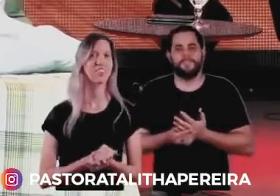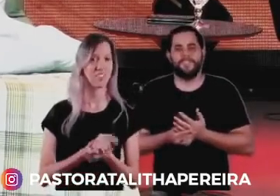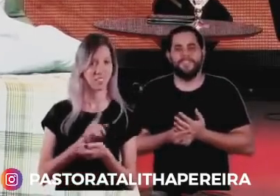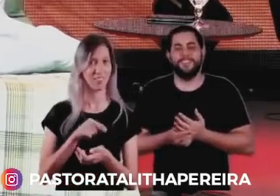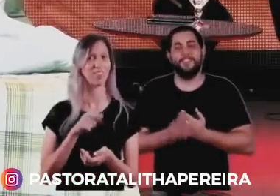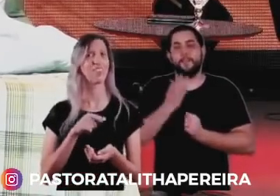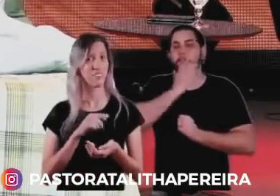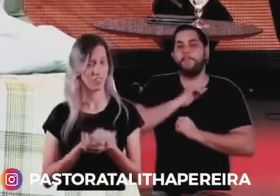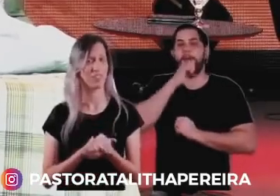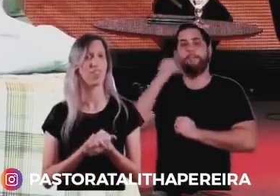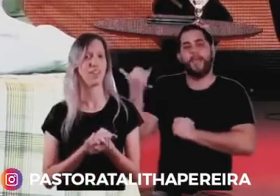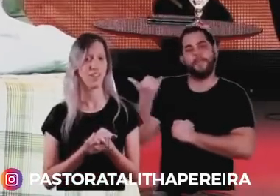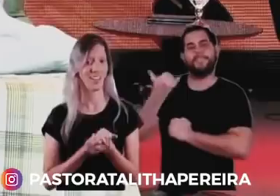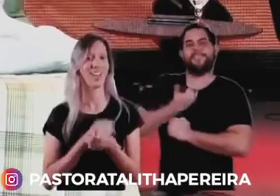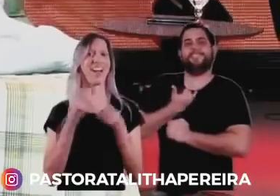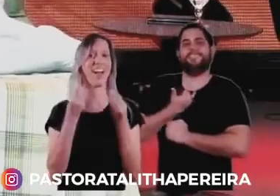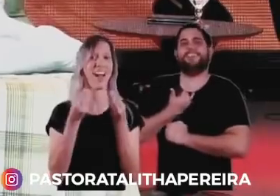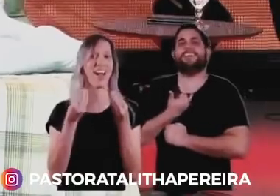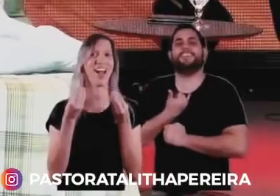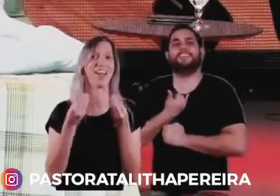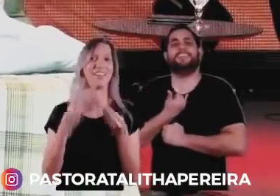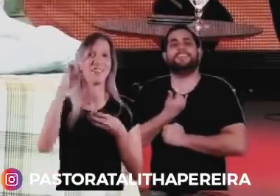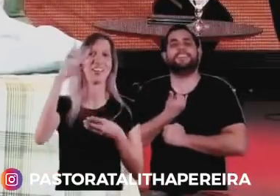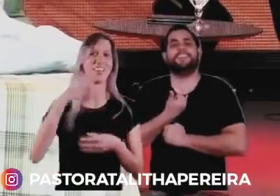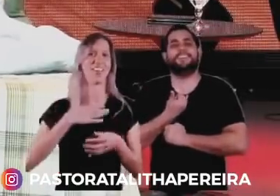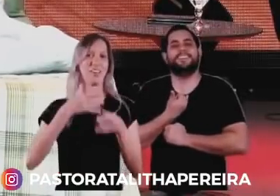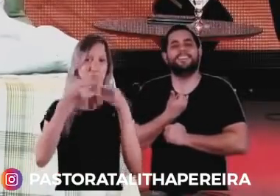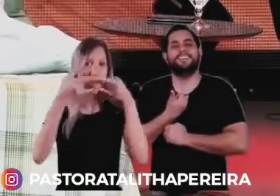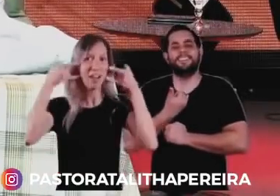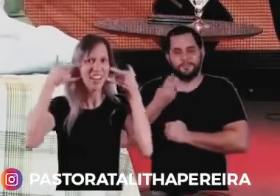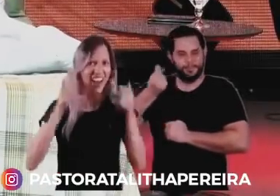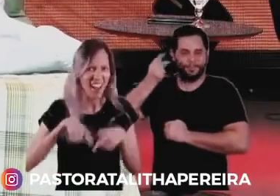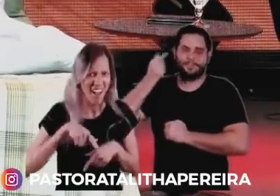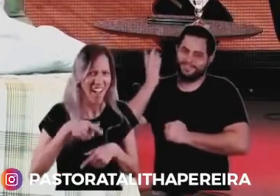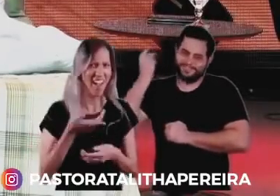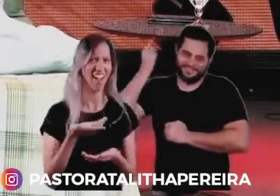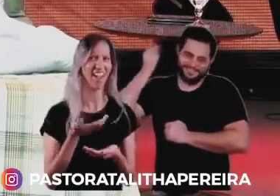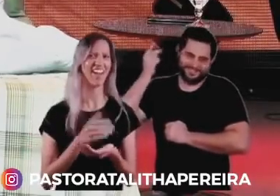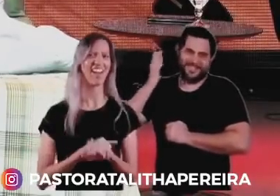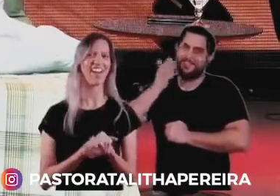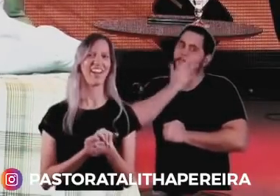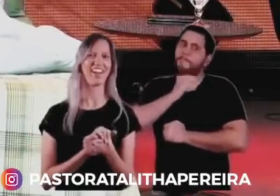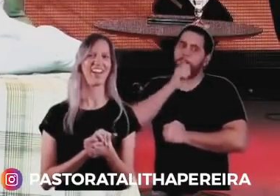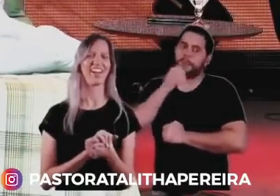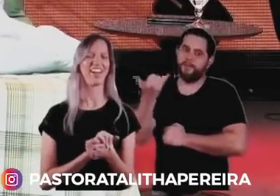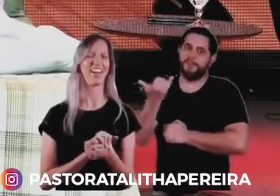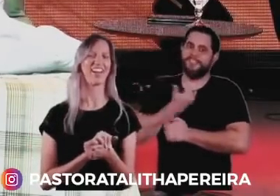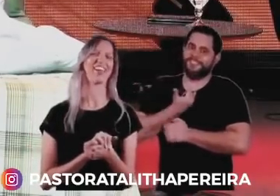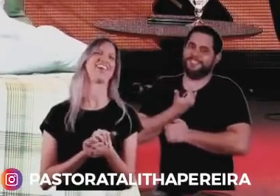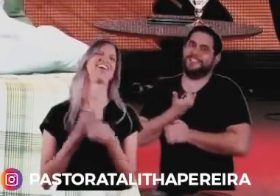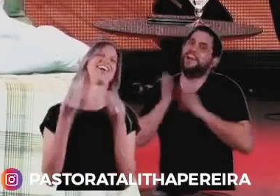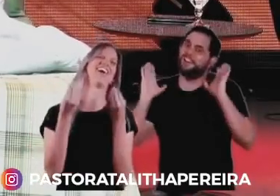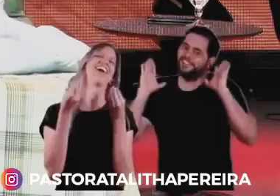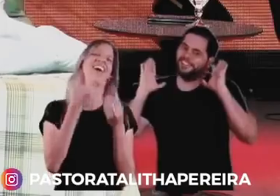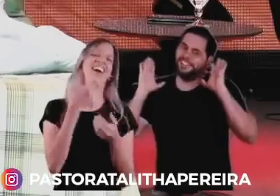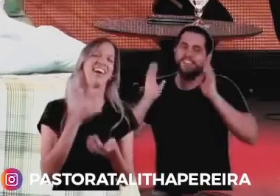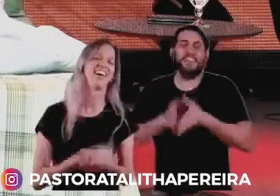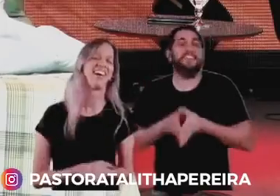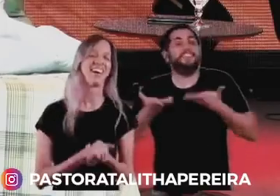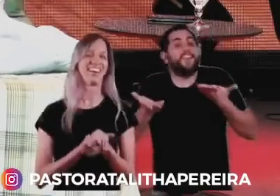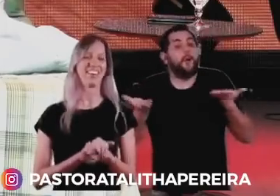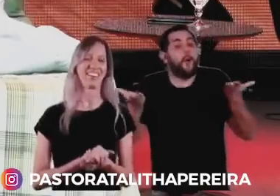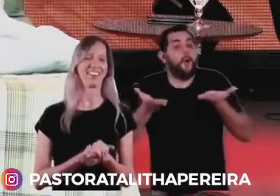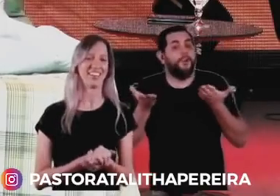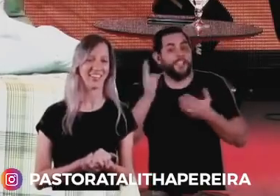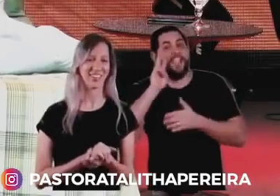viu? Meu pai me contava, né? Meu Deus, mascarado! Não, aquele tempo antigo, né, mesmo? Meu pai me contava essas coisas, meu filho. Então,